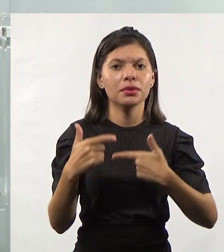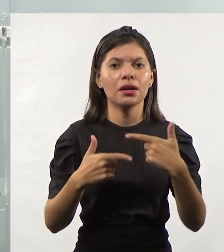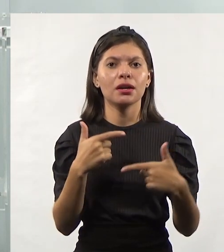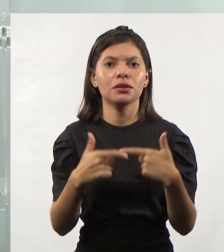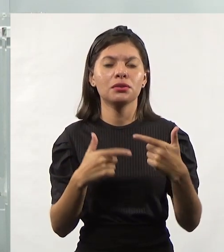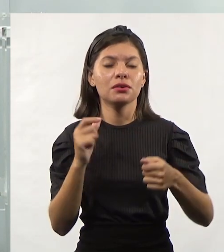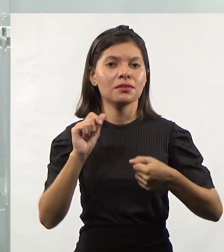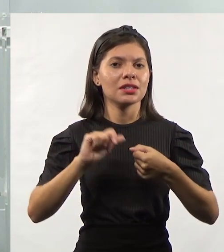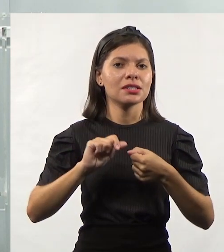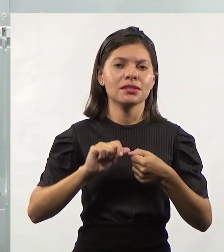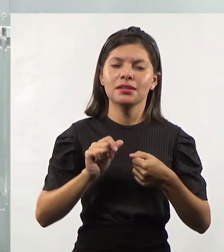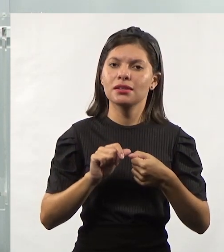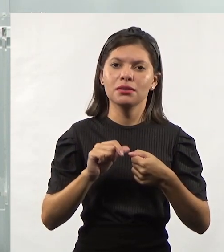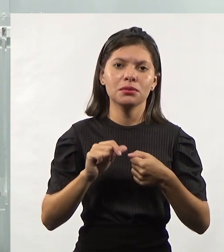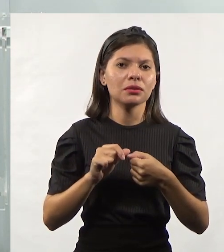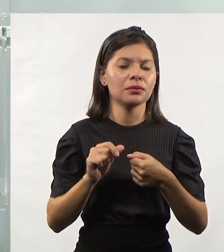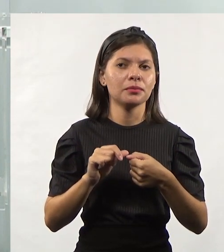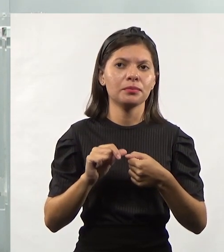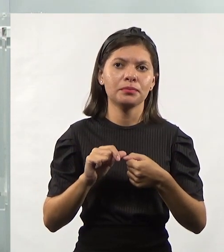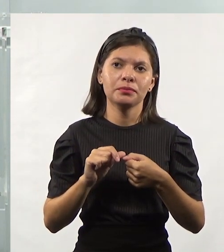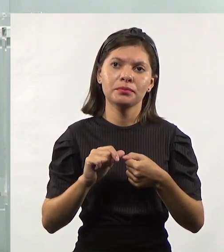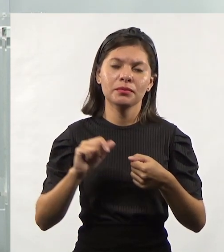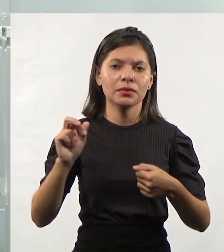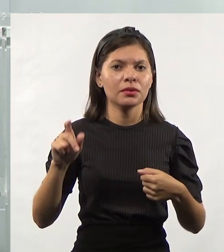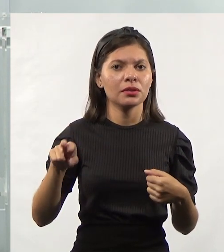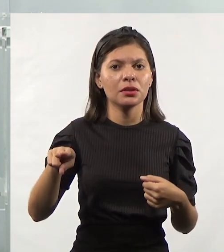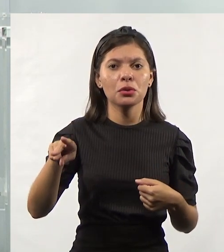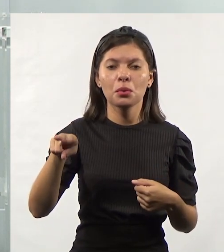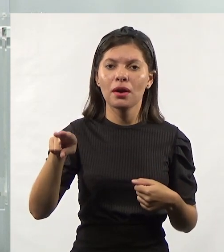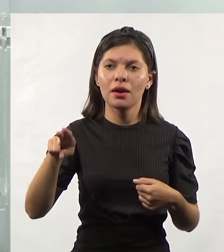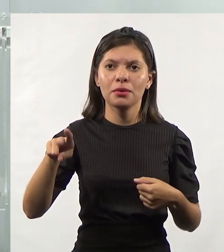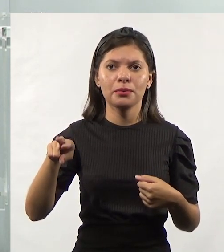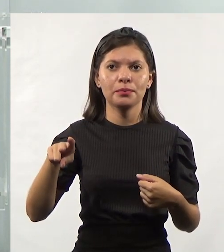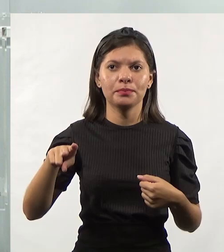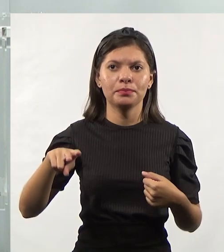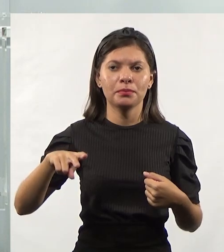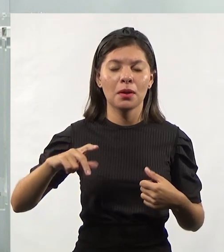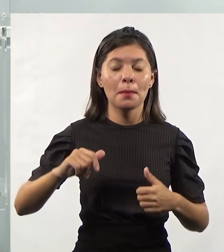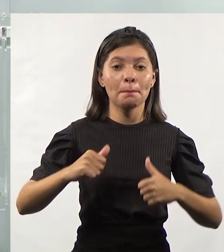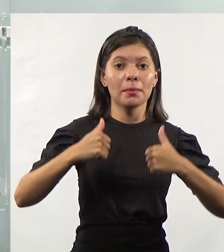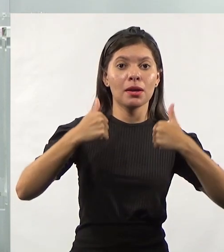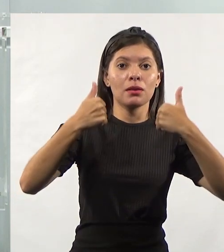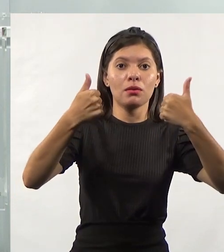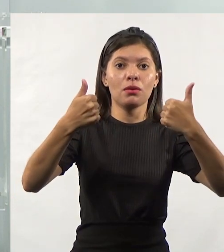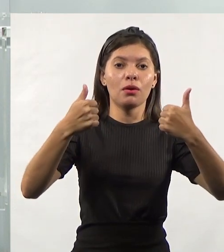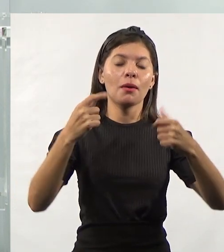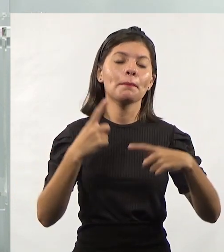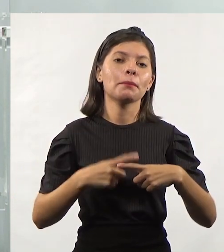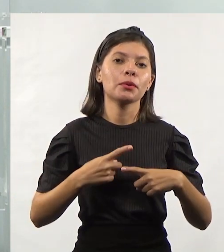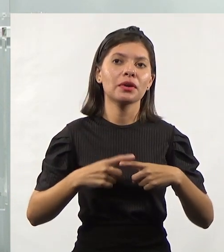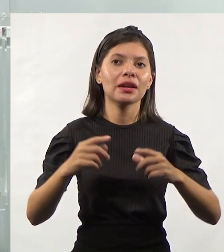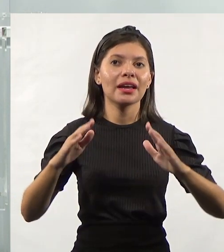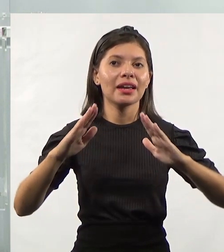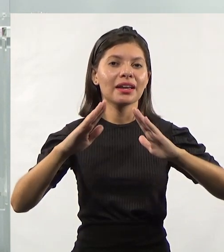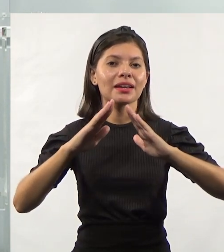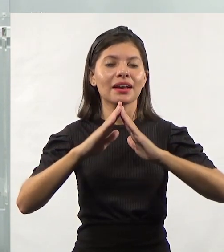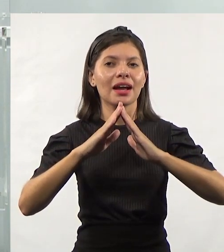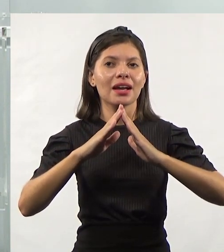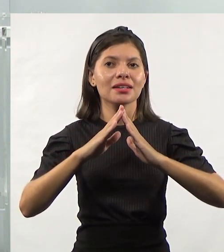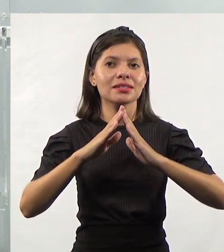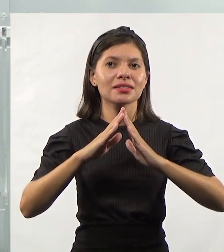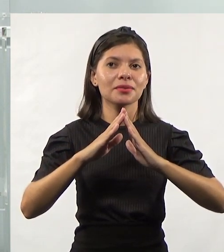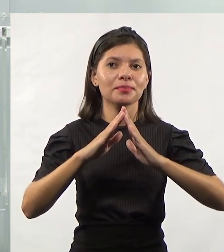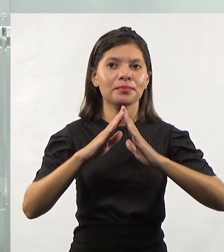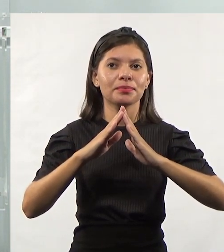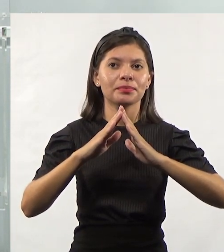gente pode estar fazendo as mesmas coisas, às vezes até de uma forma mais produtiva, porque em casa a gente